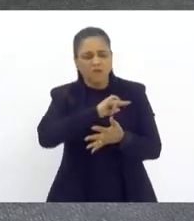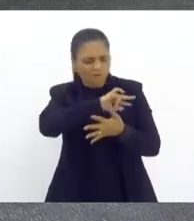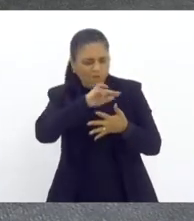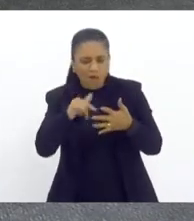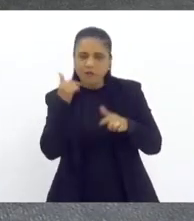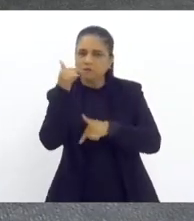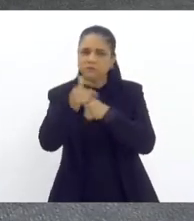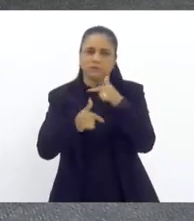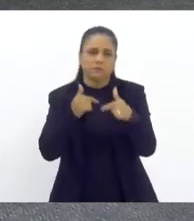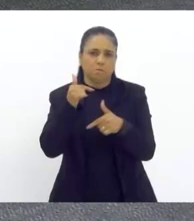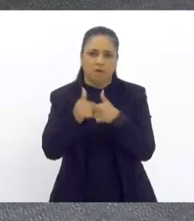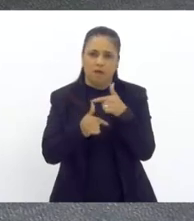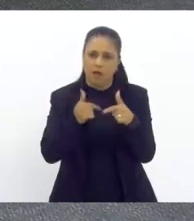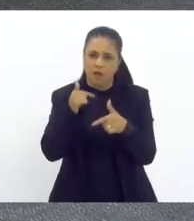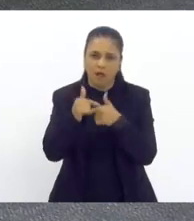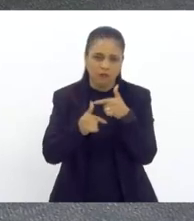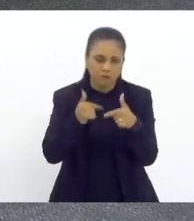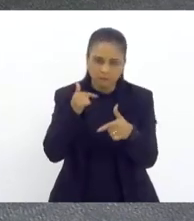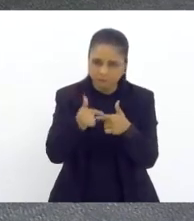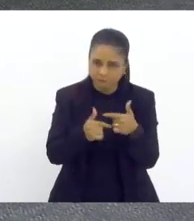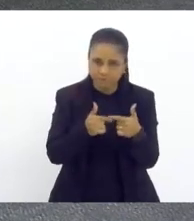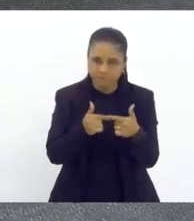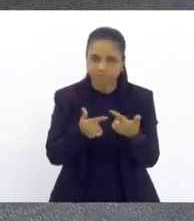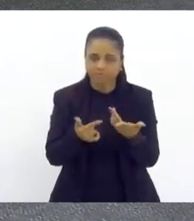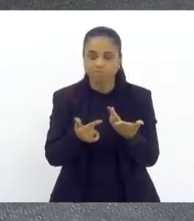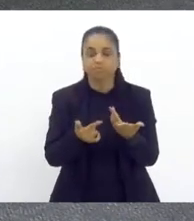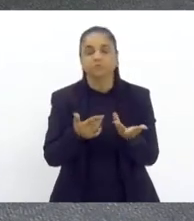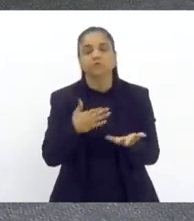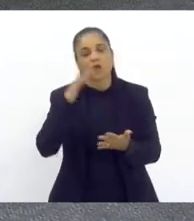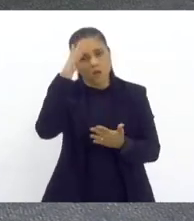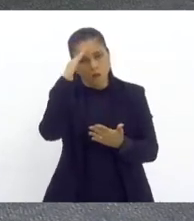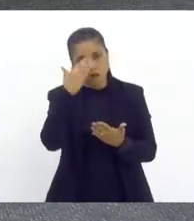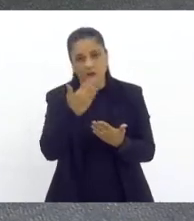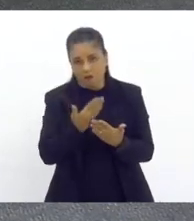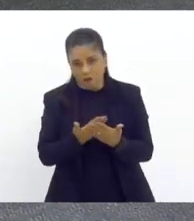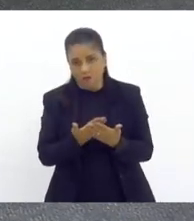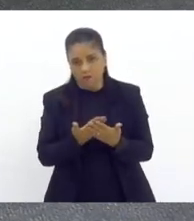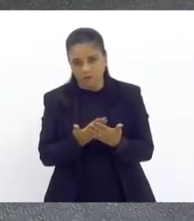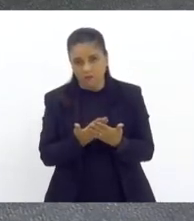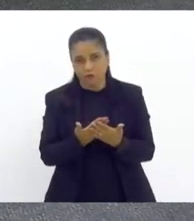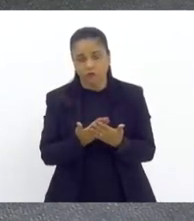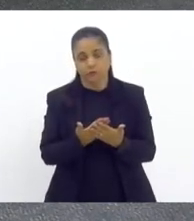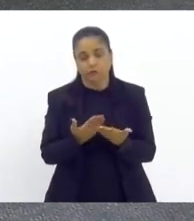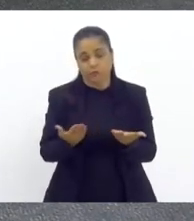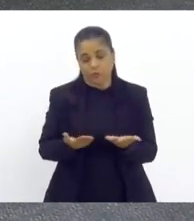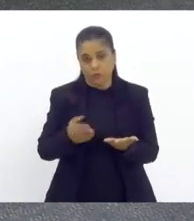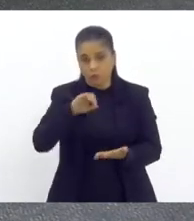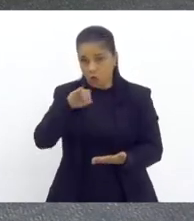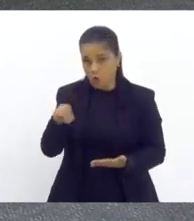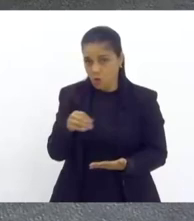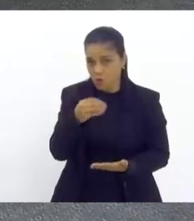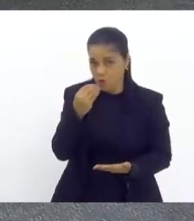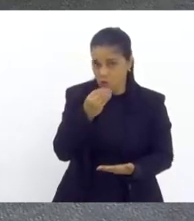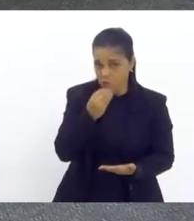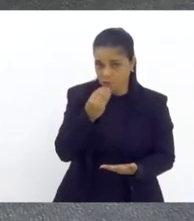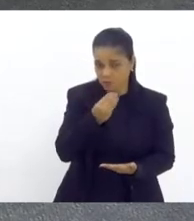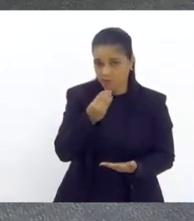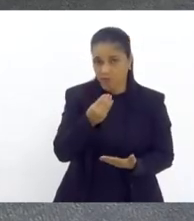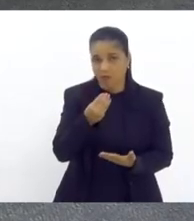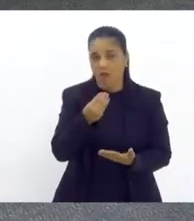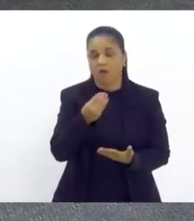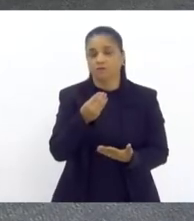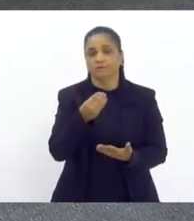trabalho é muito grande. Então, acredito que aqui nessa oportunidade nós possamos levar isso